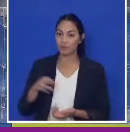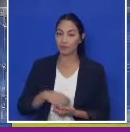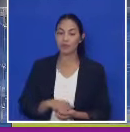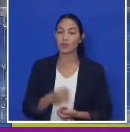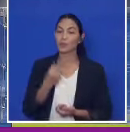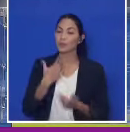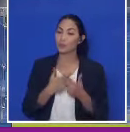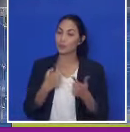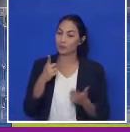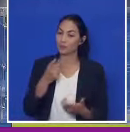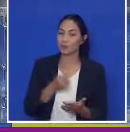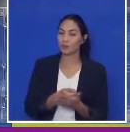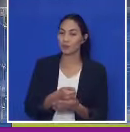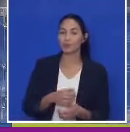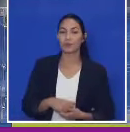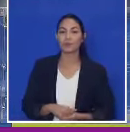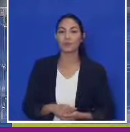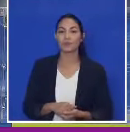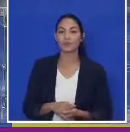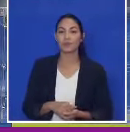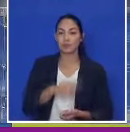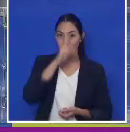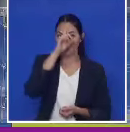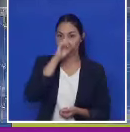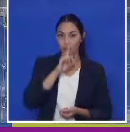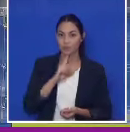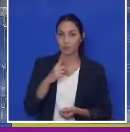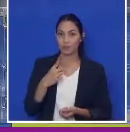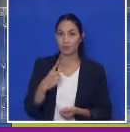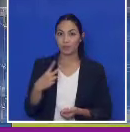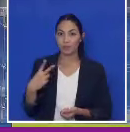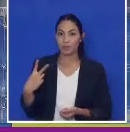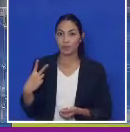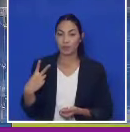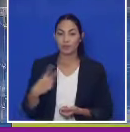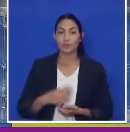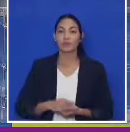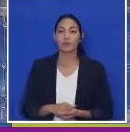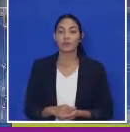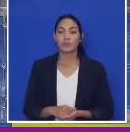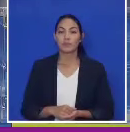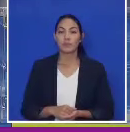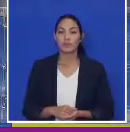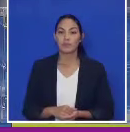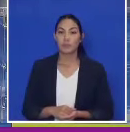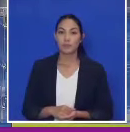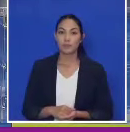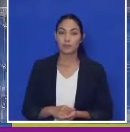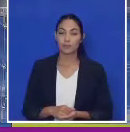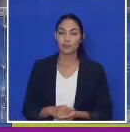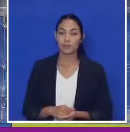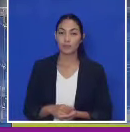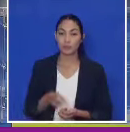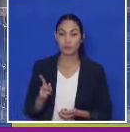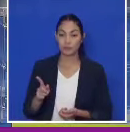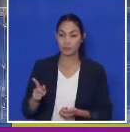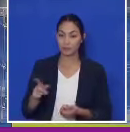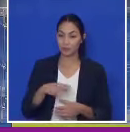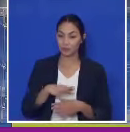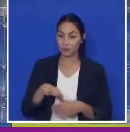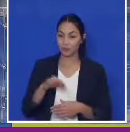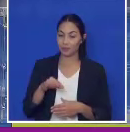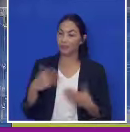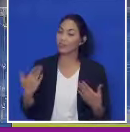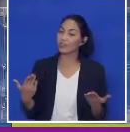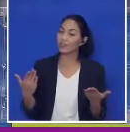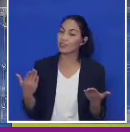R$1.200.000. Boa sorte para você que apostou. Bola amarela 12. Amarela 12. Vamos seguir sorteando. E